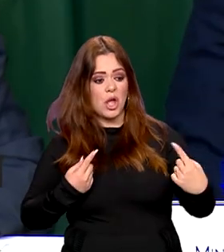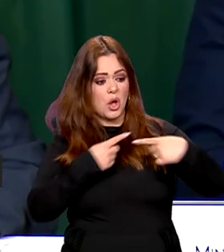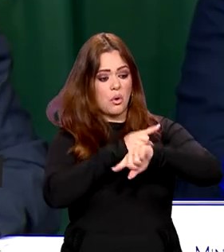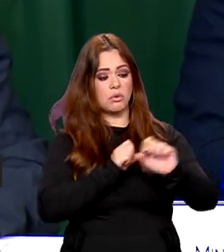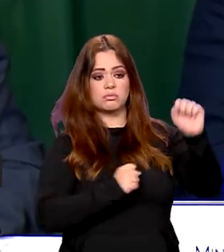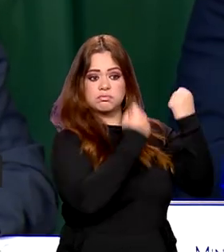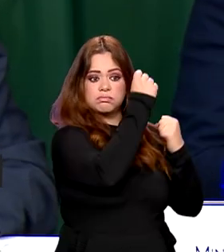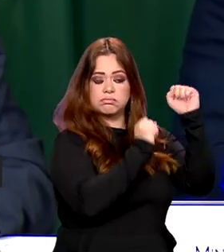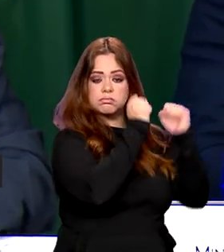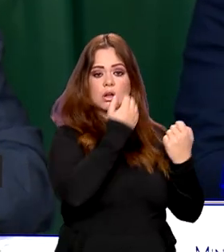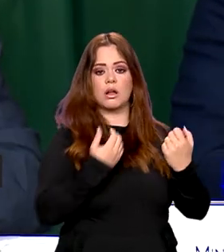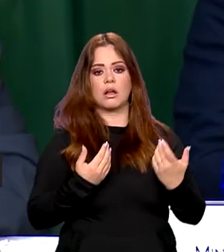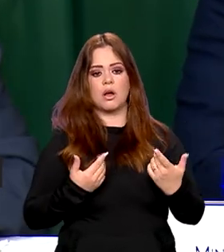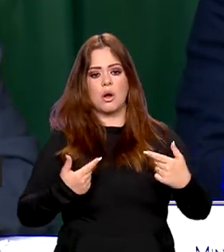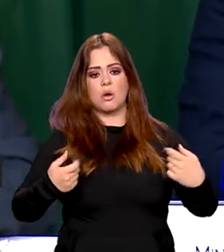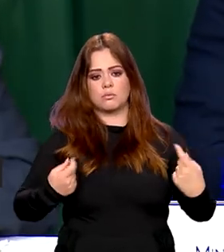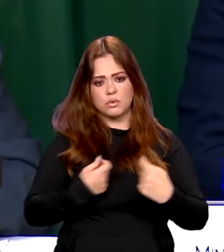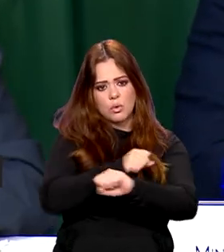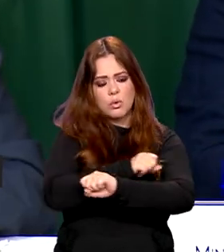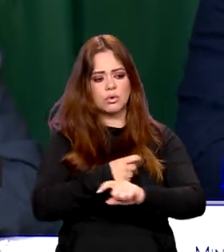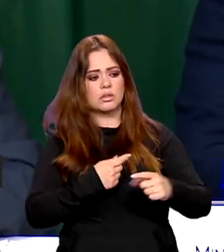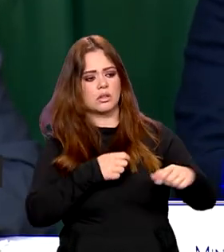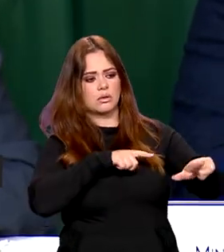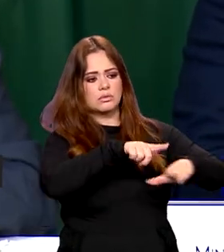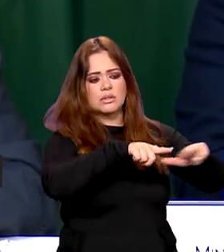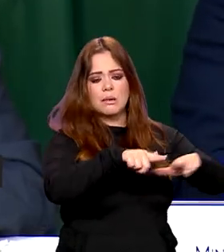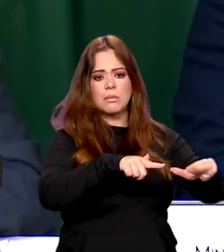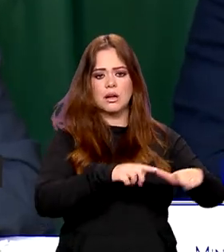preocupar com a briga dos outros? Eu vou me preocupar com a minha briga.